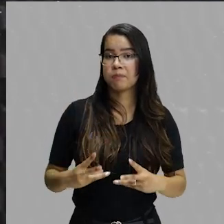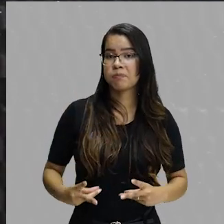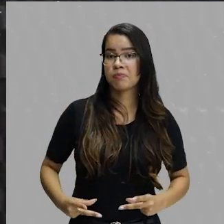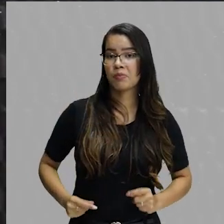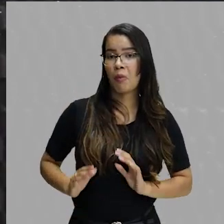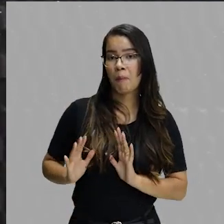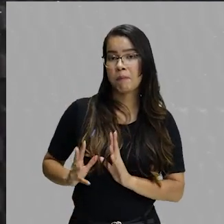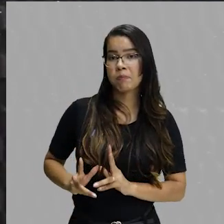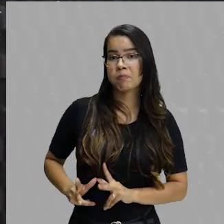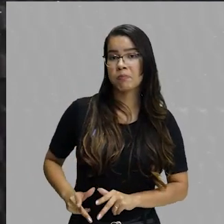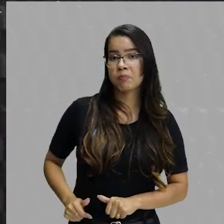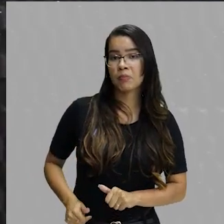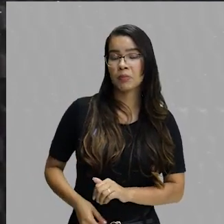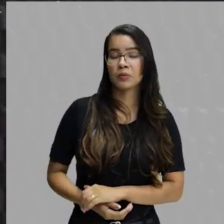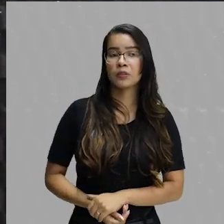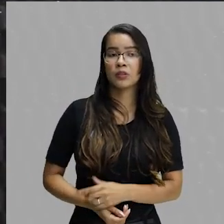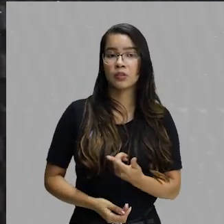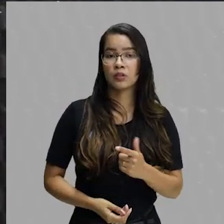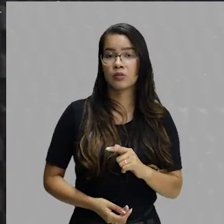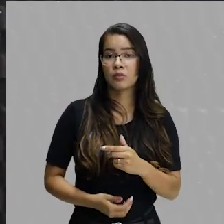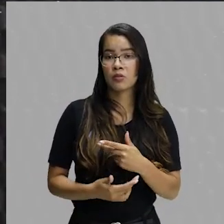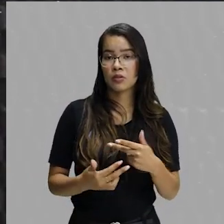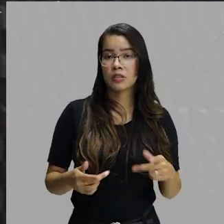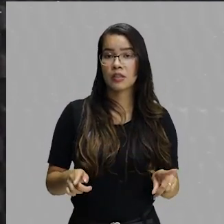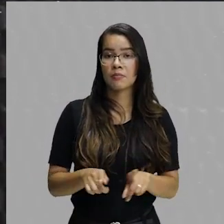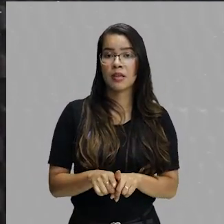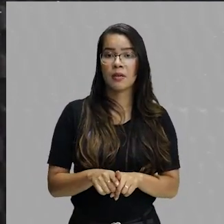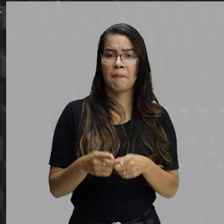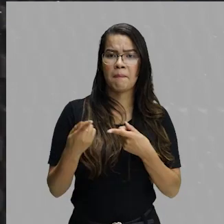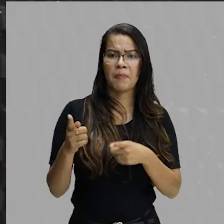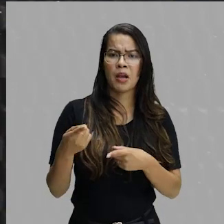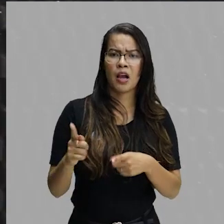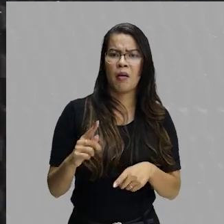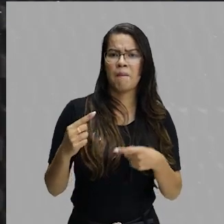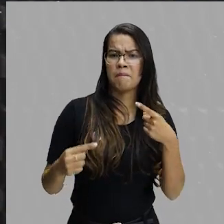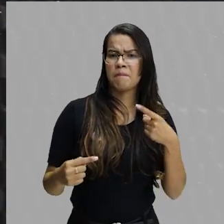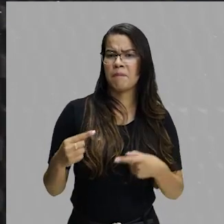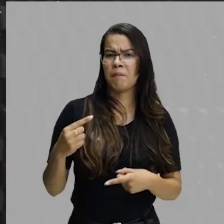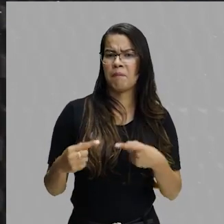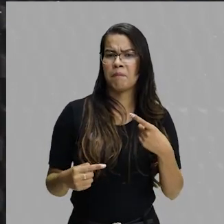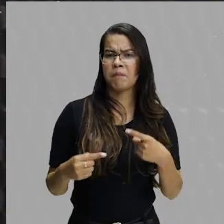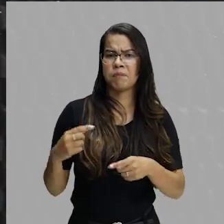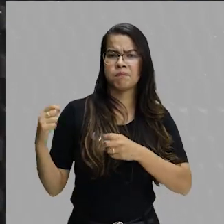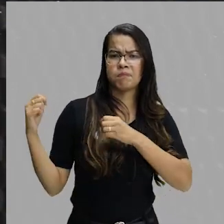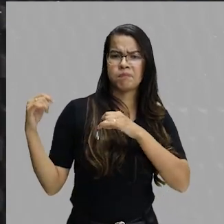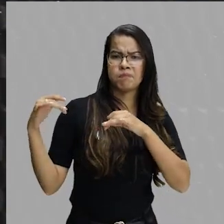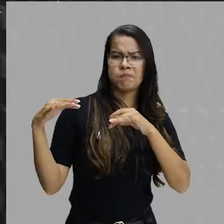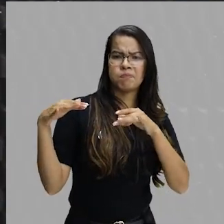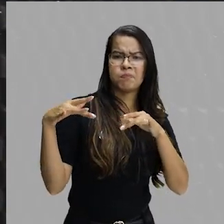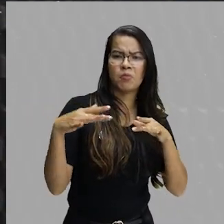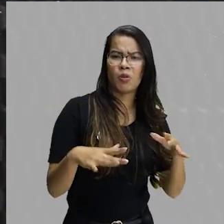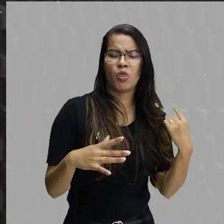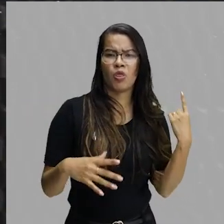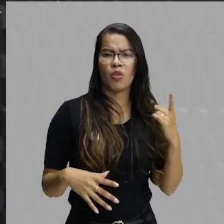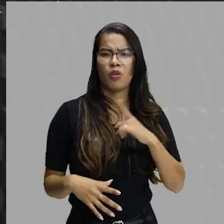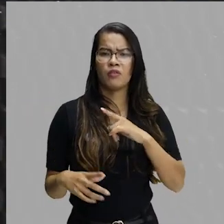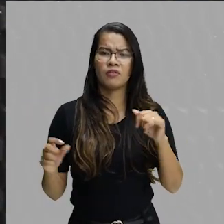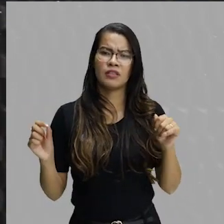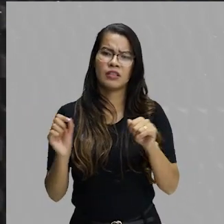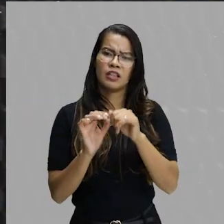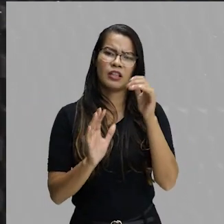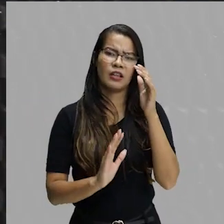certo? Outra coisa, censura, perseguição política, bastante expansionista, com a ideia de vamos formar um espaço